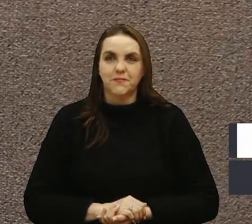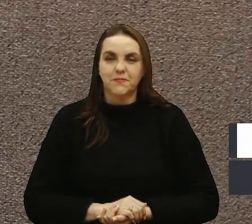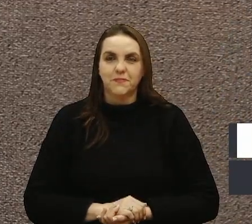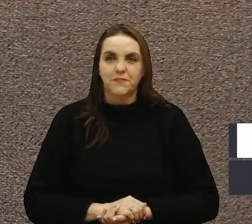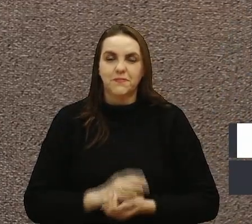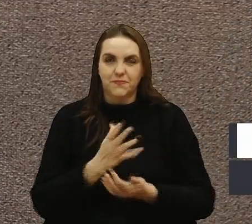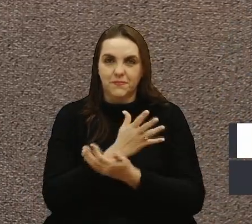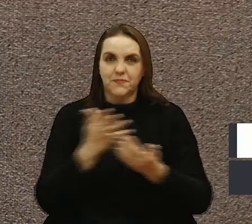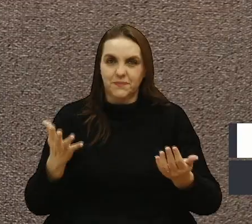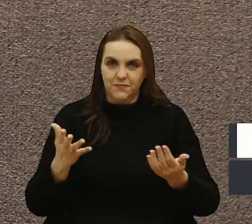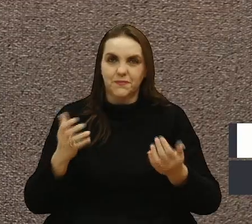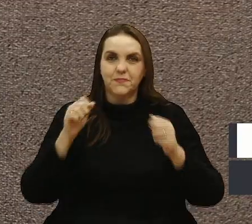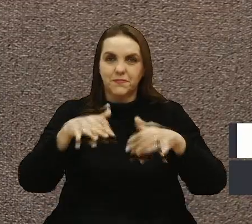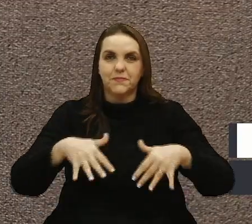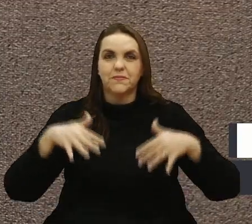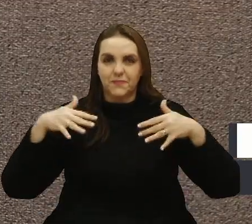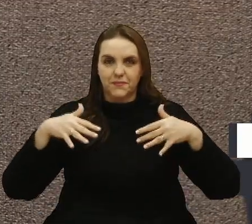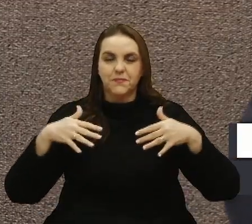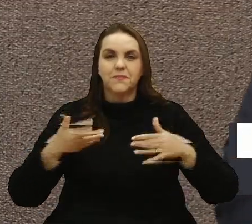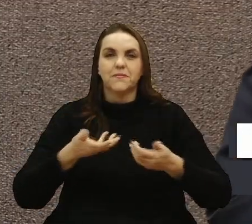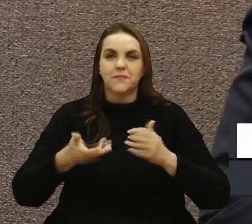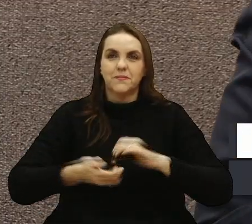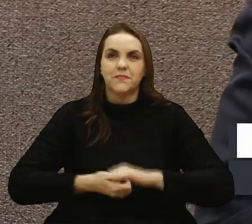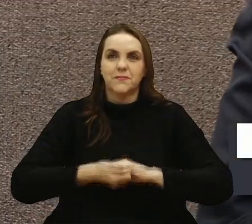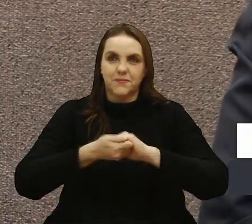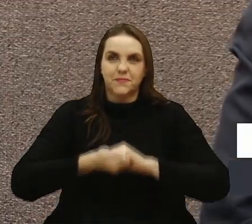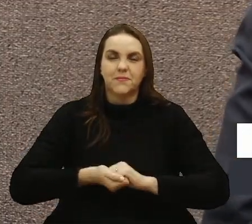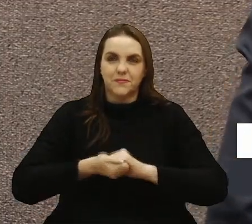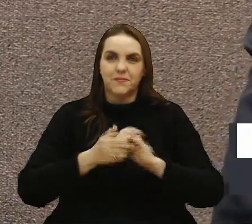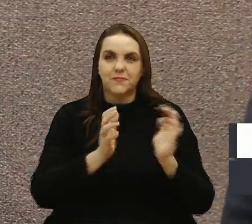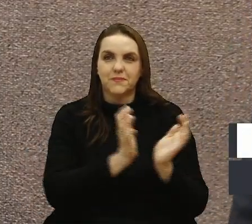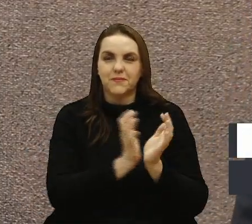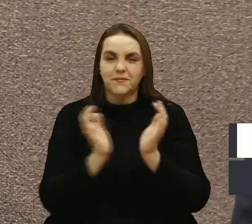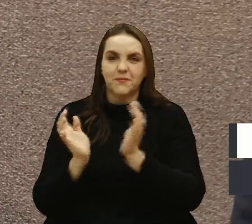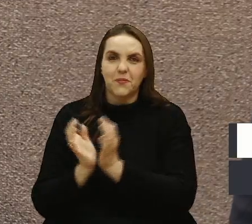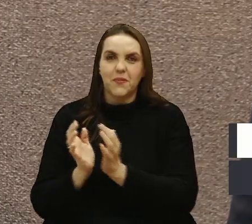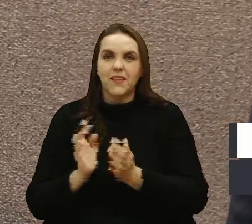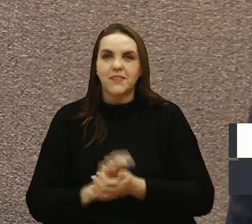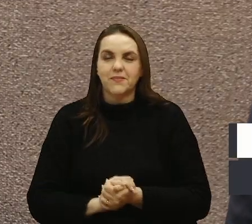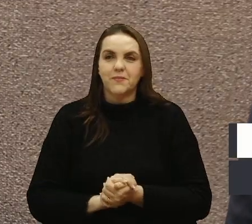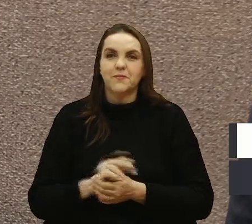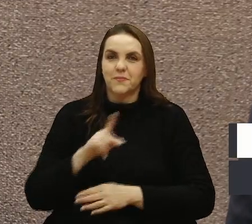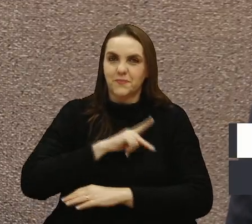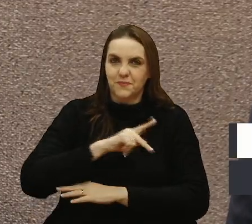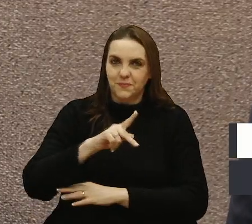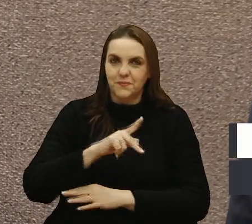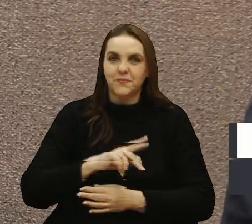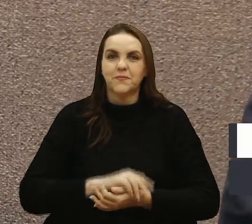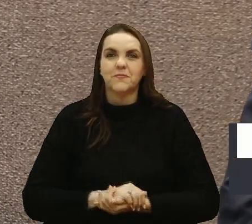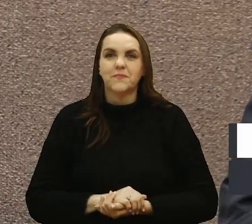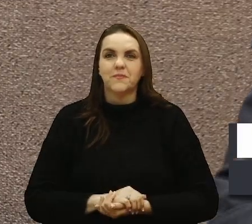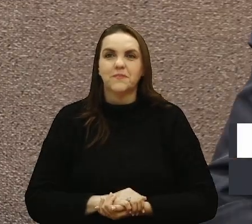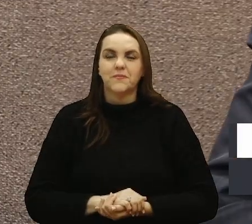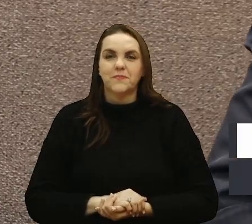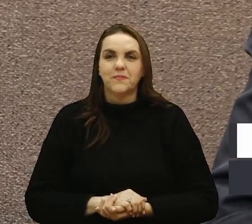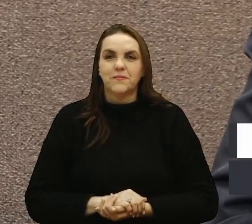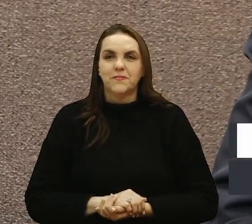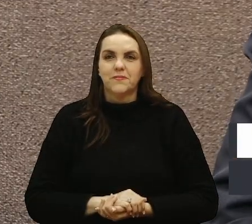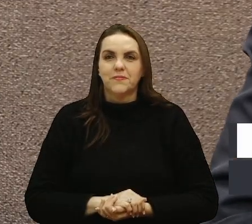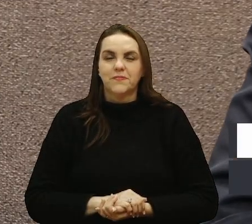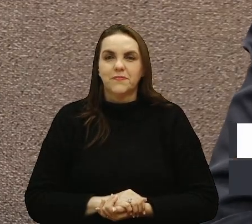a todos que estão na plateia, quero saudar novos colegas, nosso presidente.